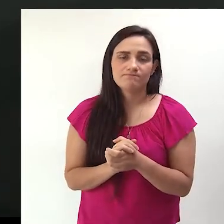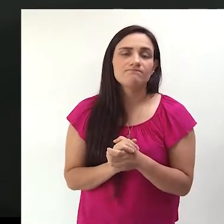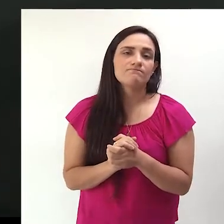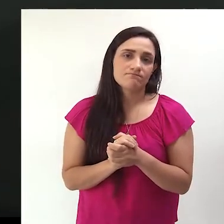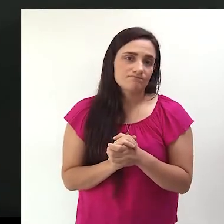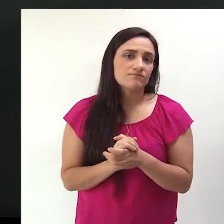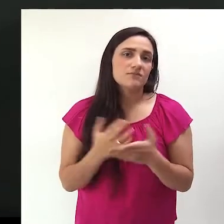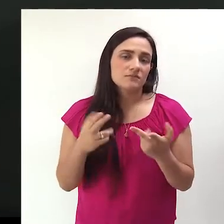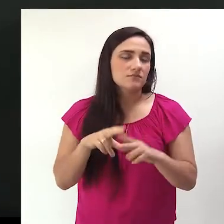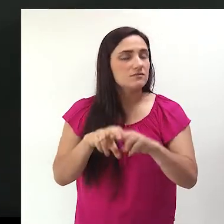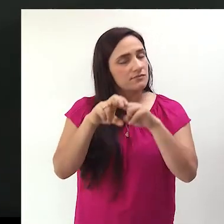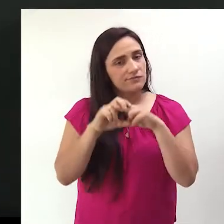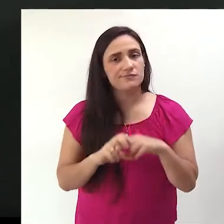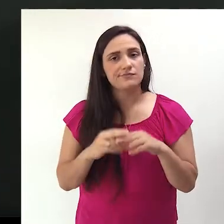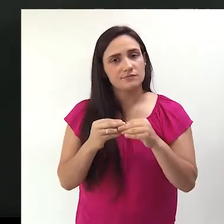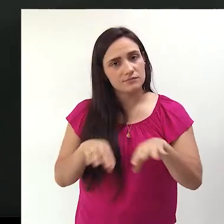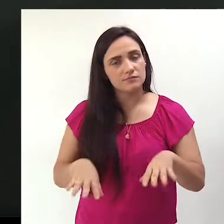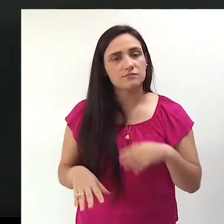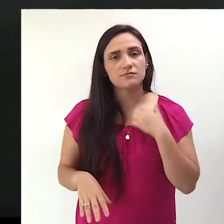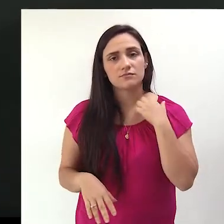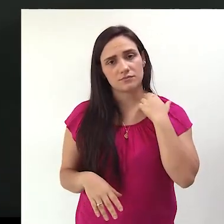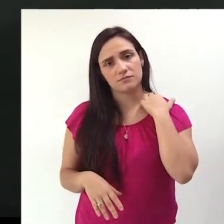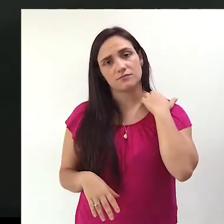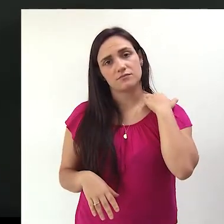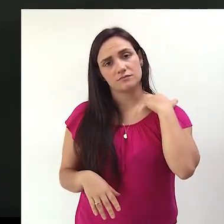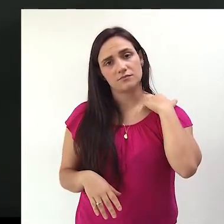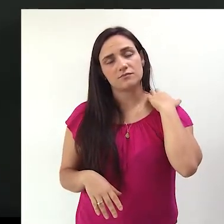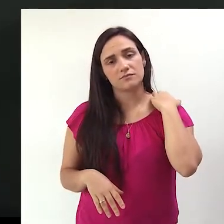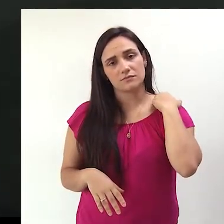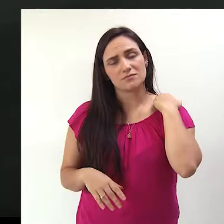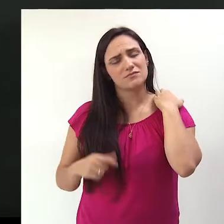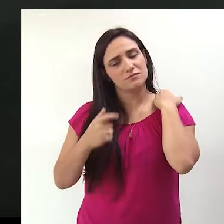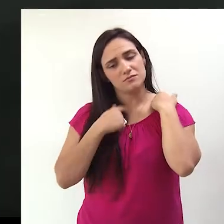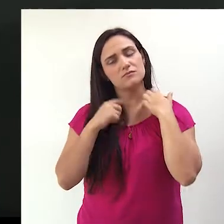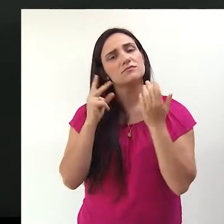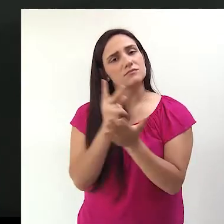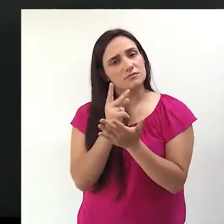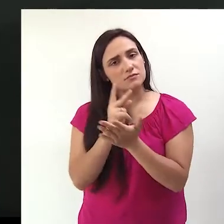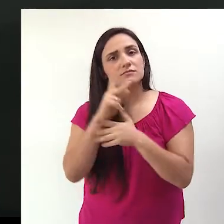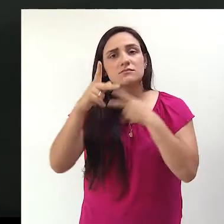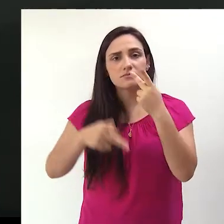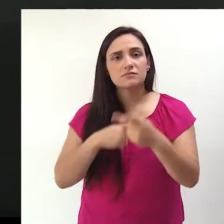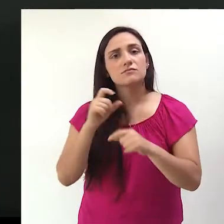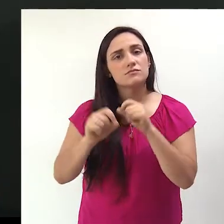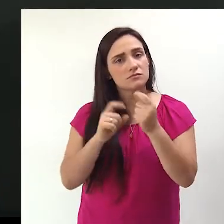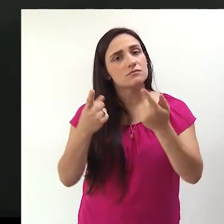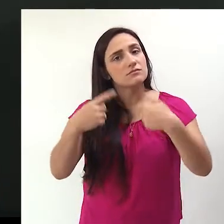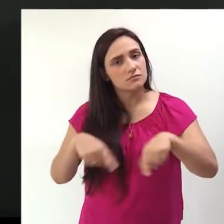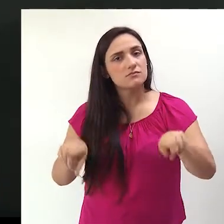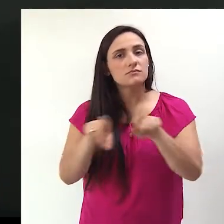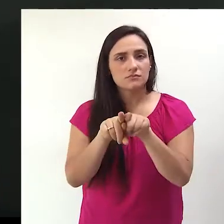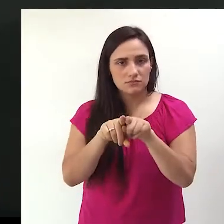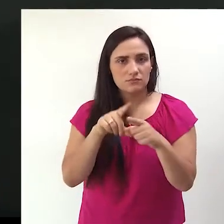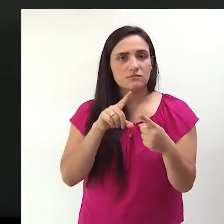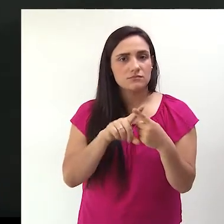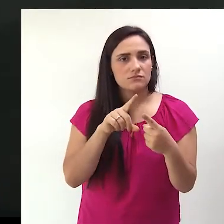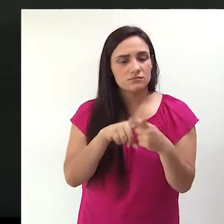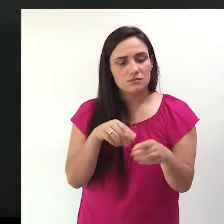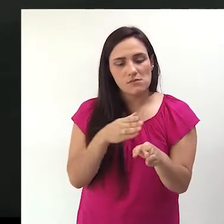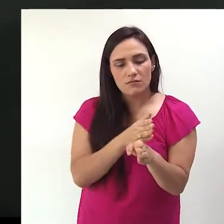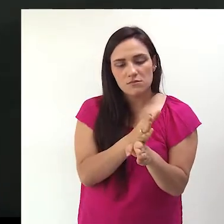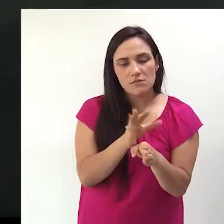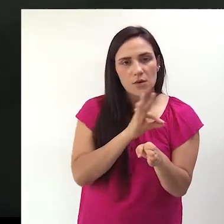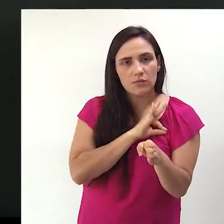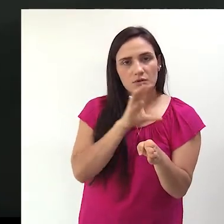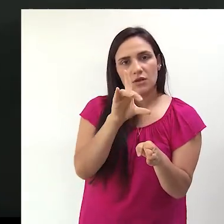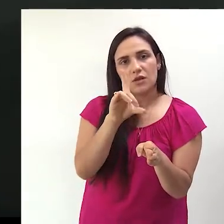visa combater, o tráfico de drogas, enfim. Então, aí volto à questão das polícias, das parcerias, né,